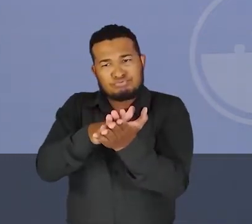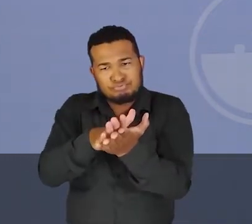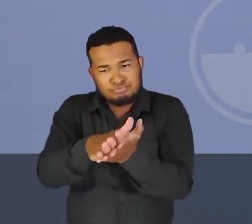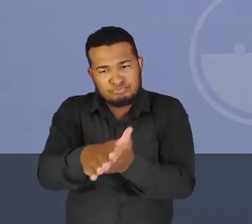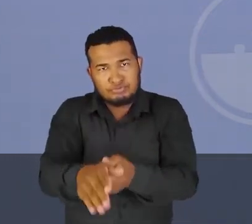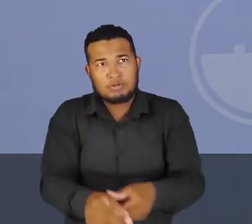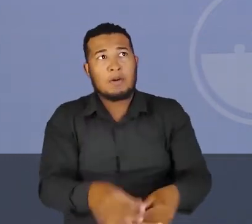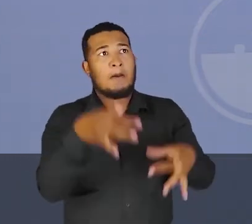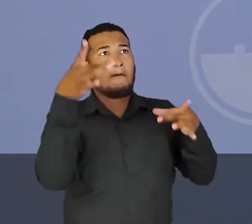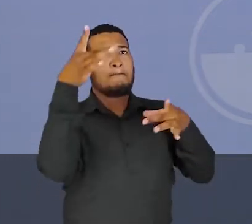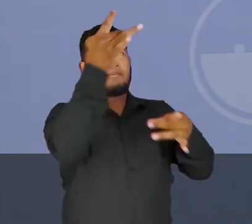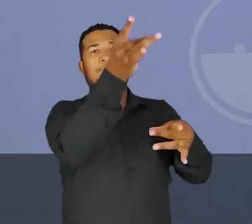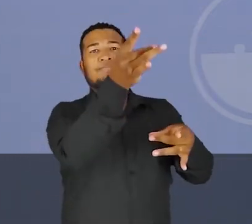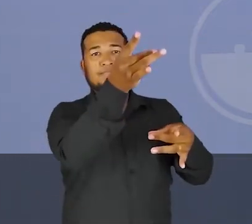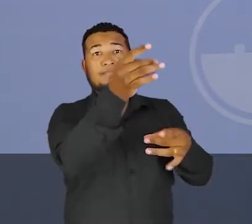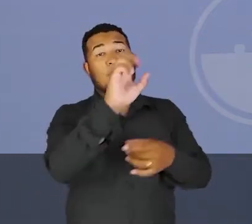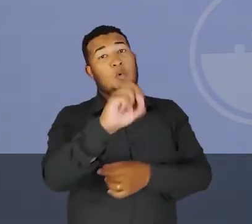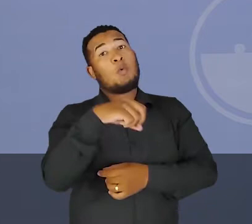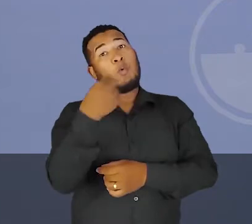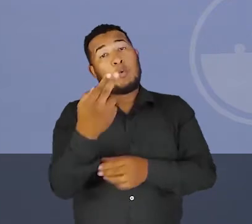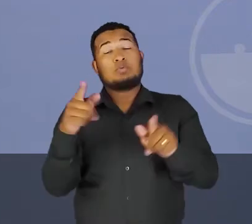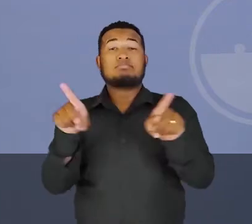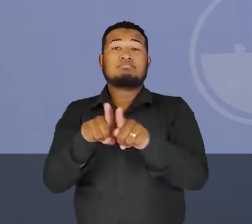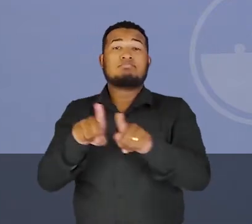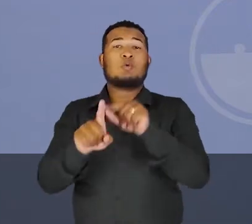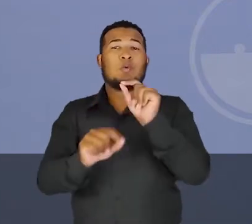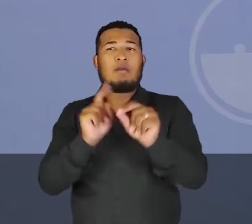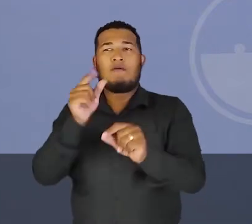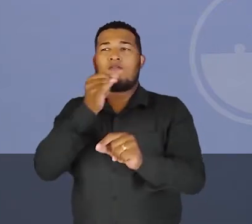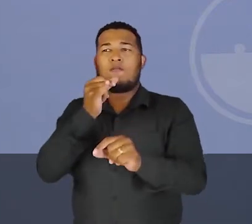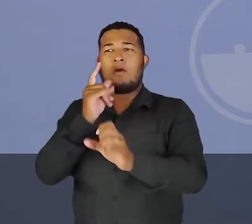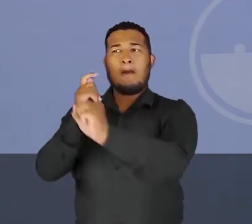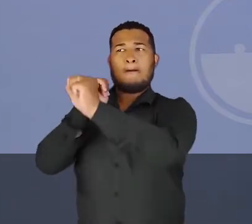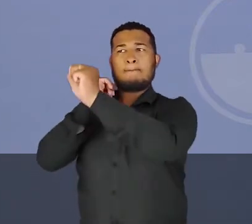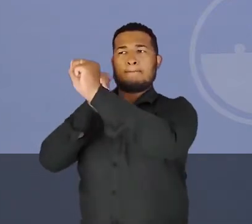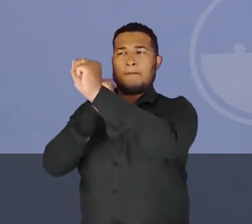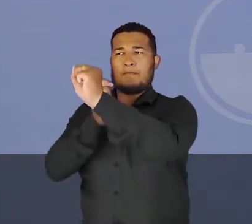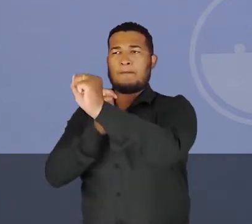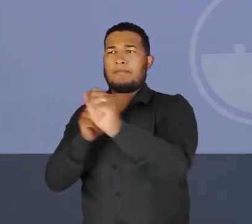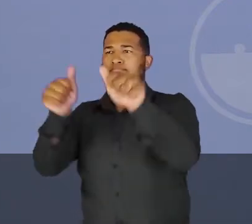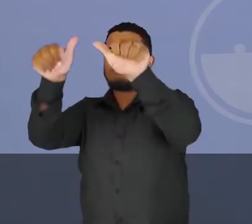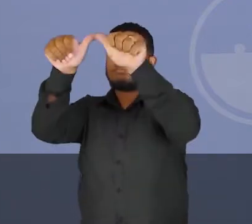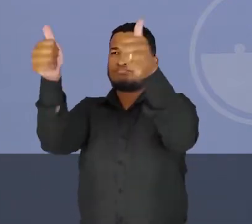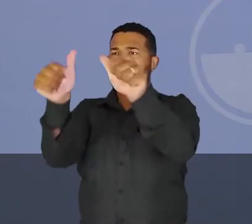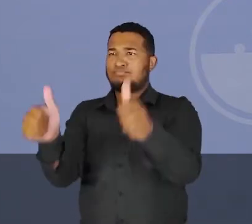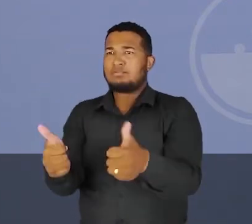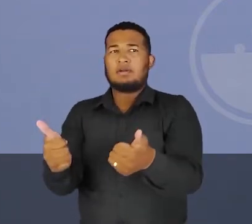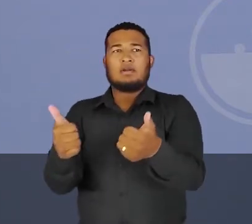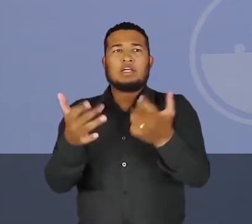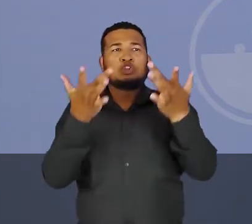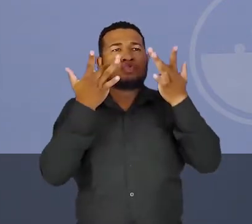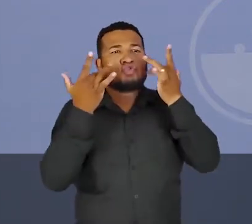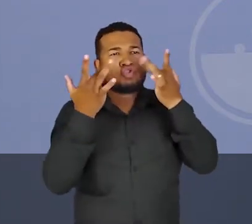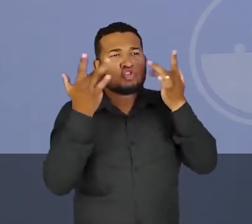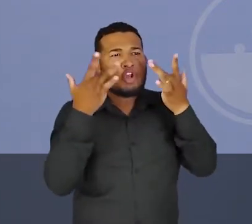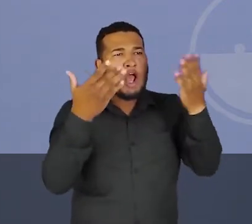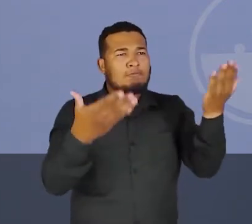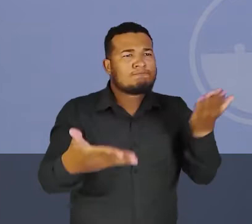bota na parede, seja a escultura, seja o teatro, seja